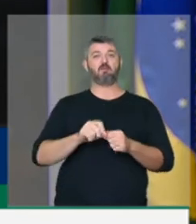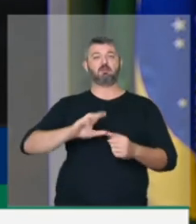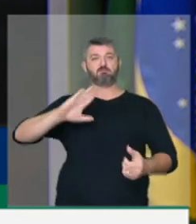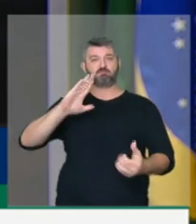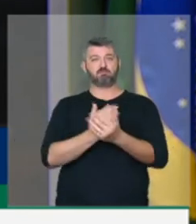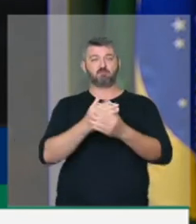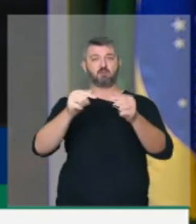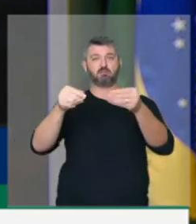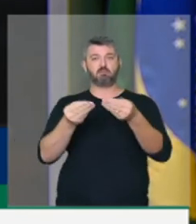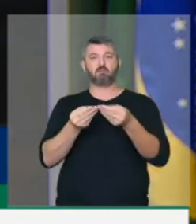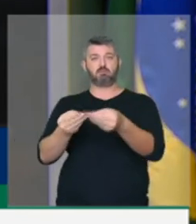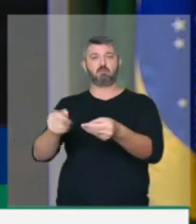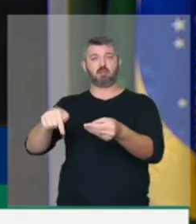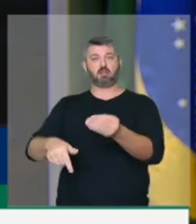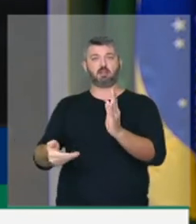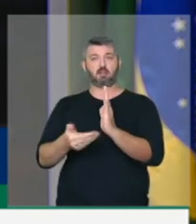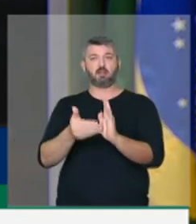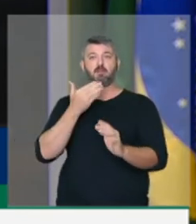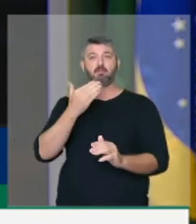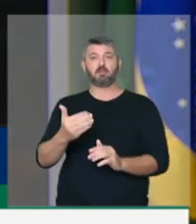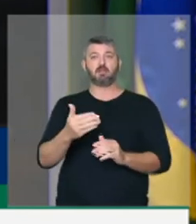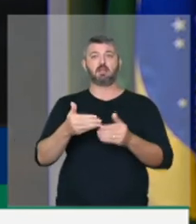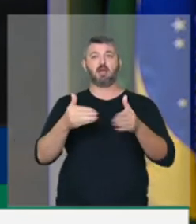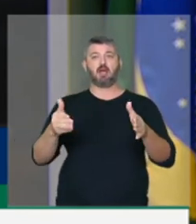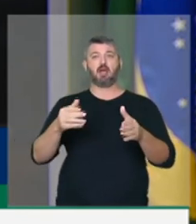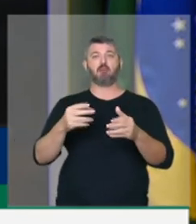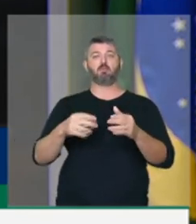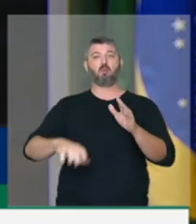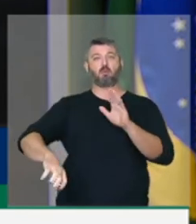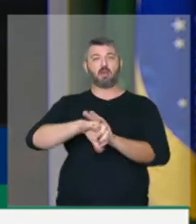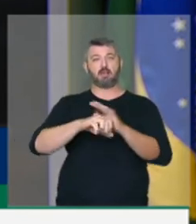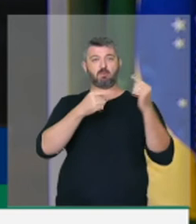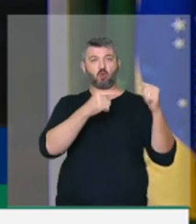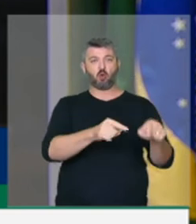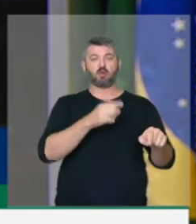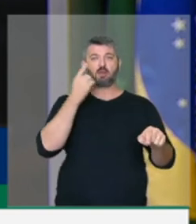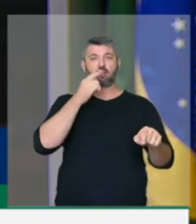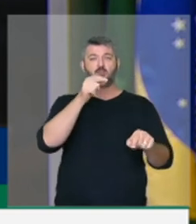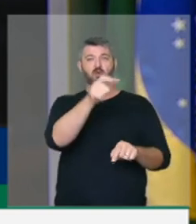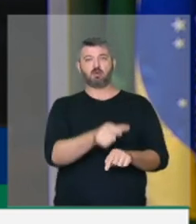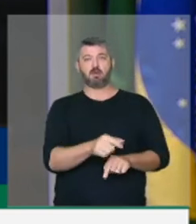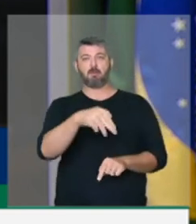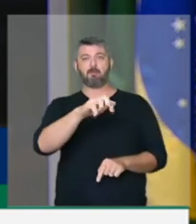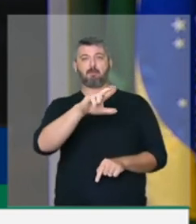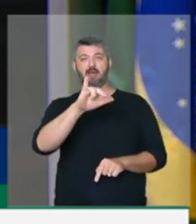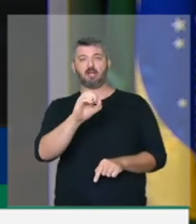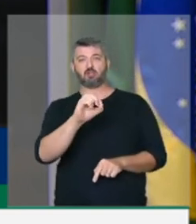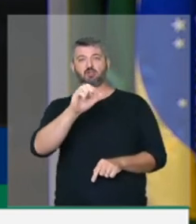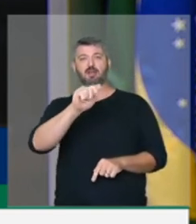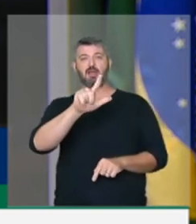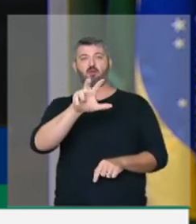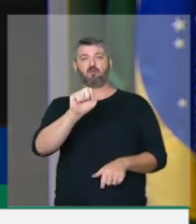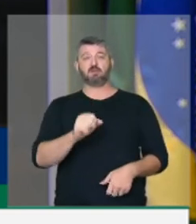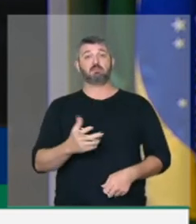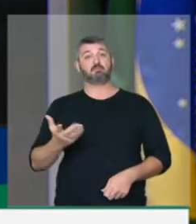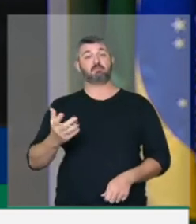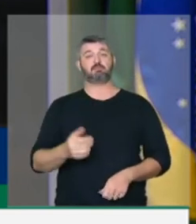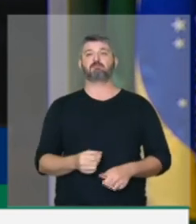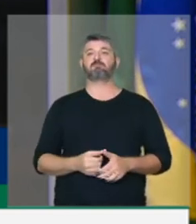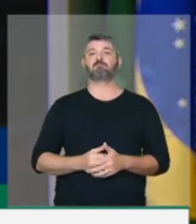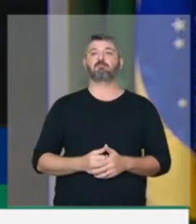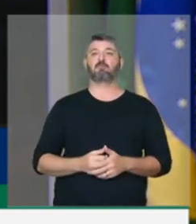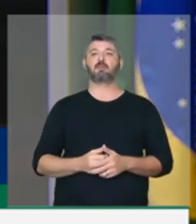para essa Câmara dos Deputados, pedindo para que abrisse o processo criminal contra o deputado Márcio Moreira Alves. E, por